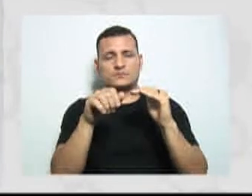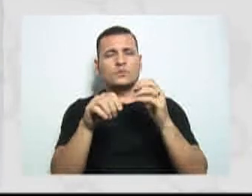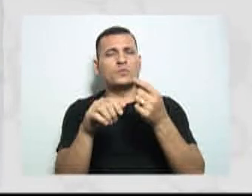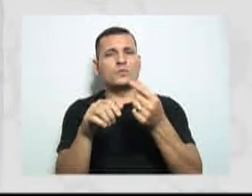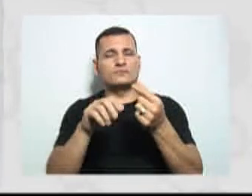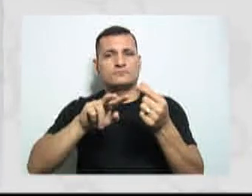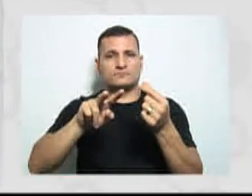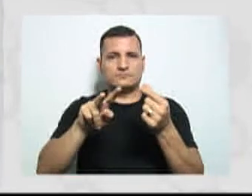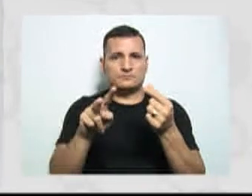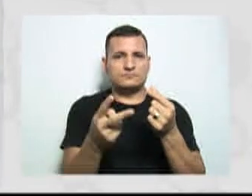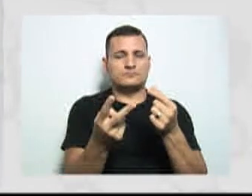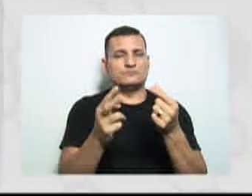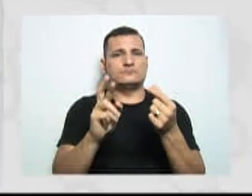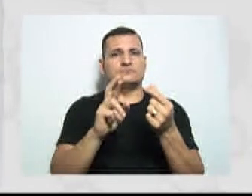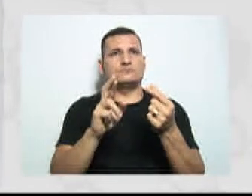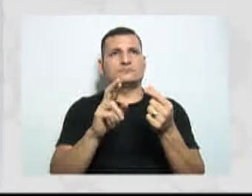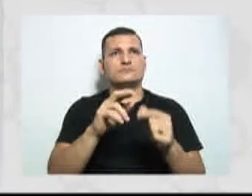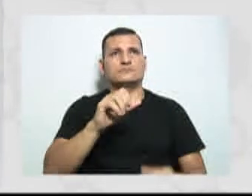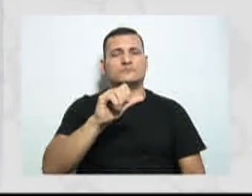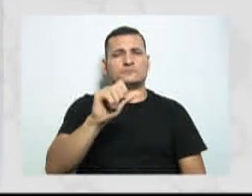2.000.